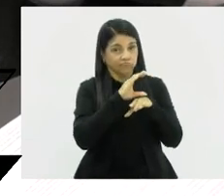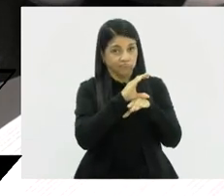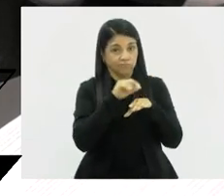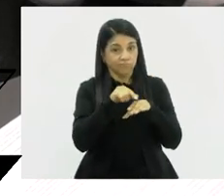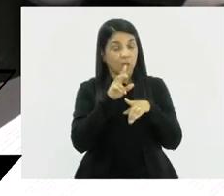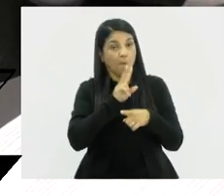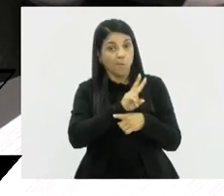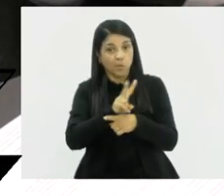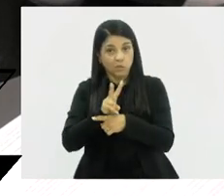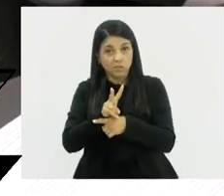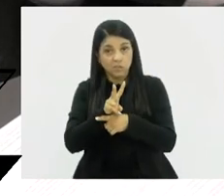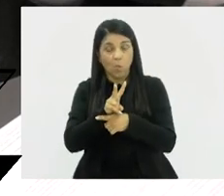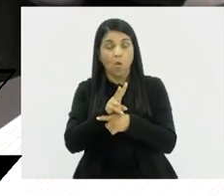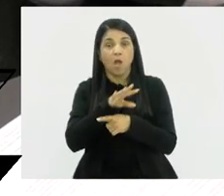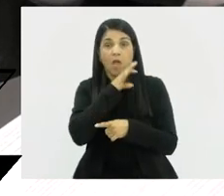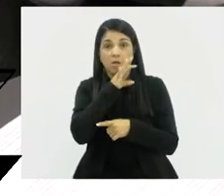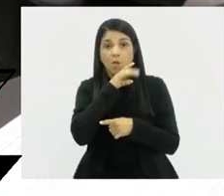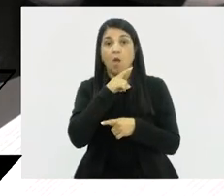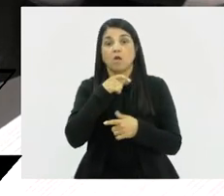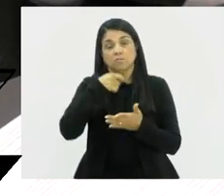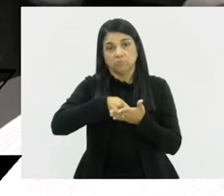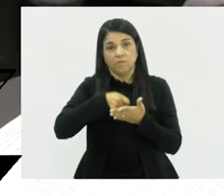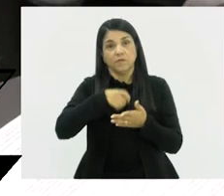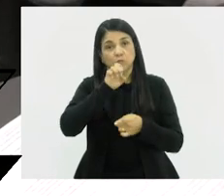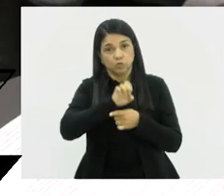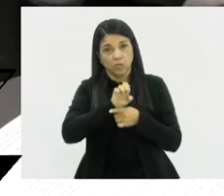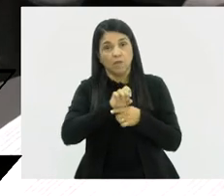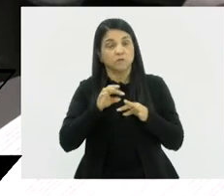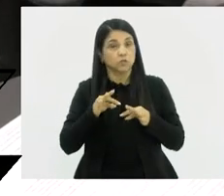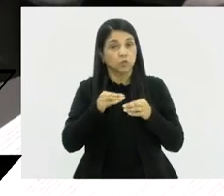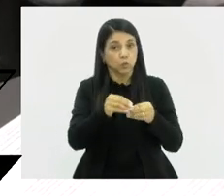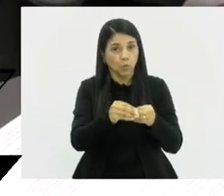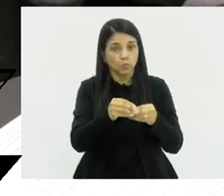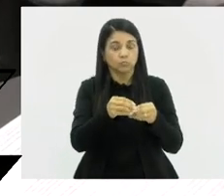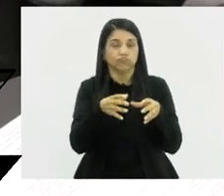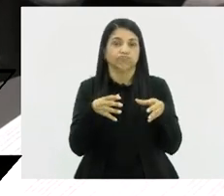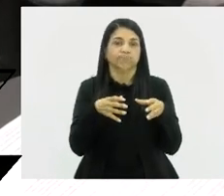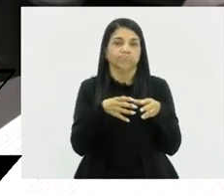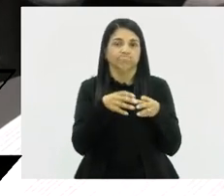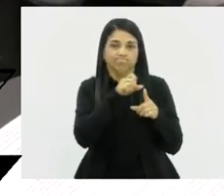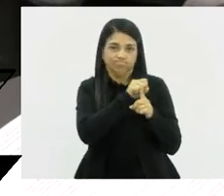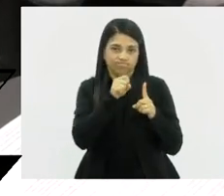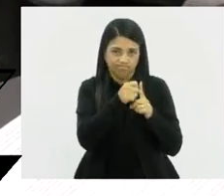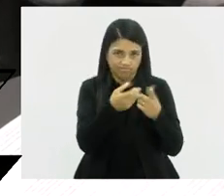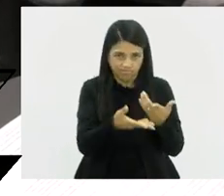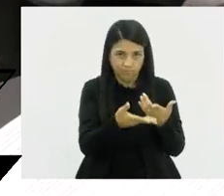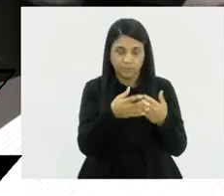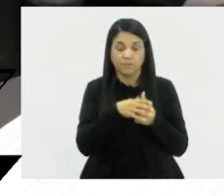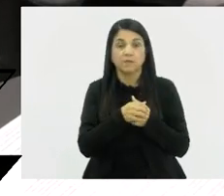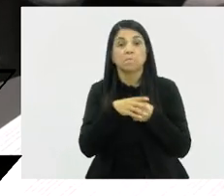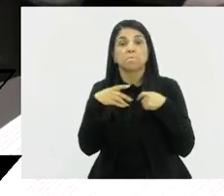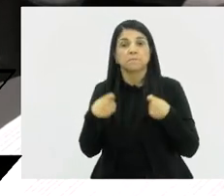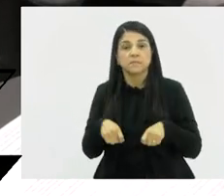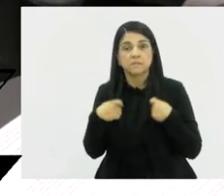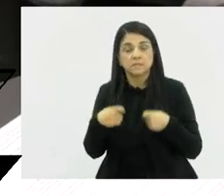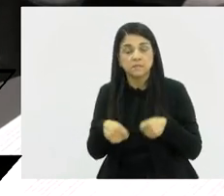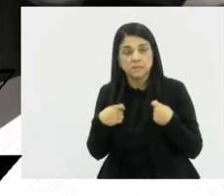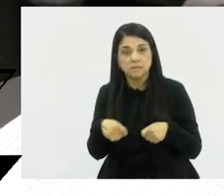proteção animal é dever do Estado, sim, mas de toda a coletividade. Então, a gente